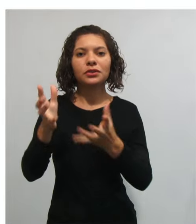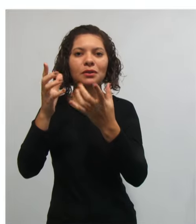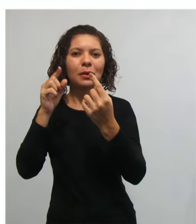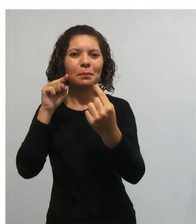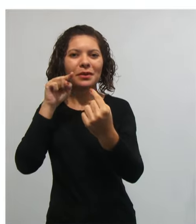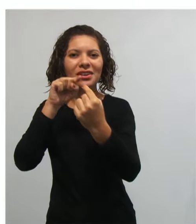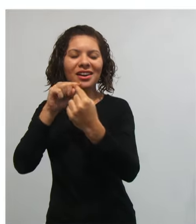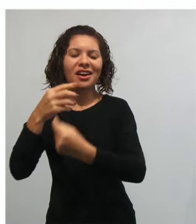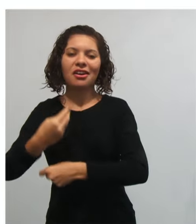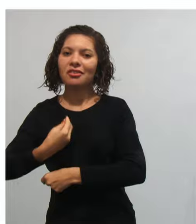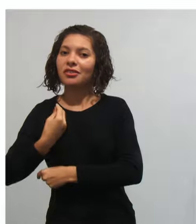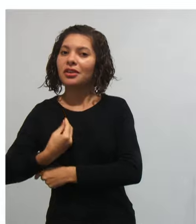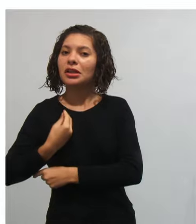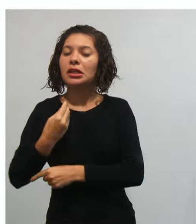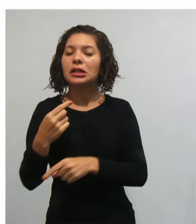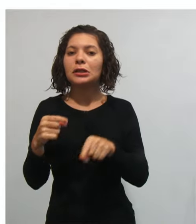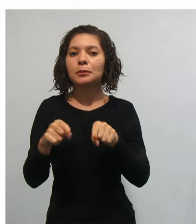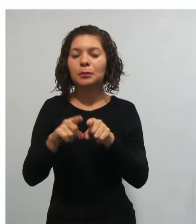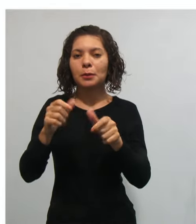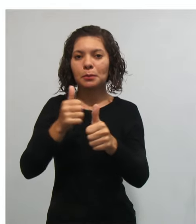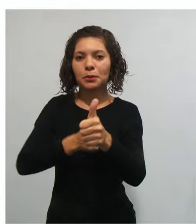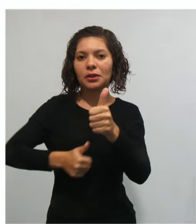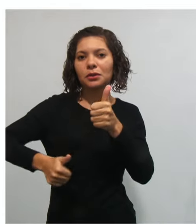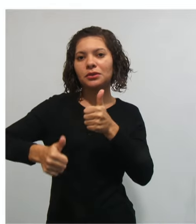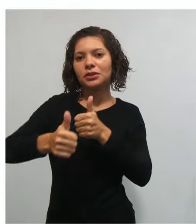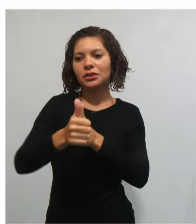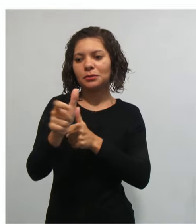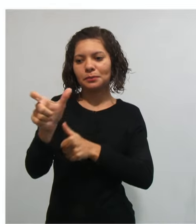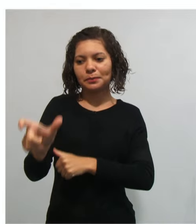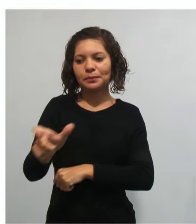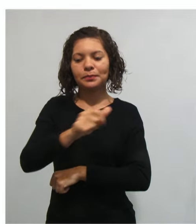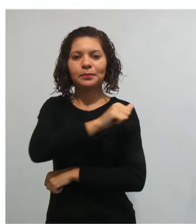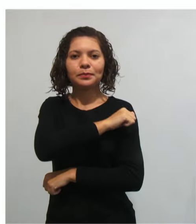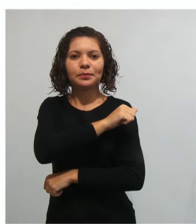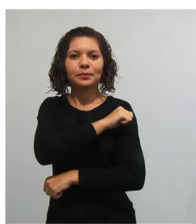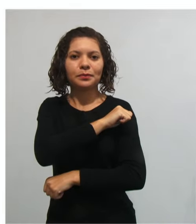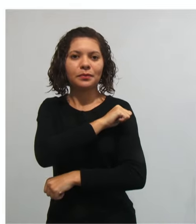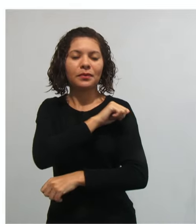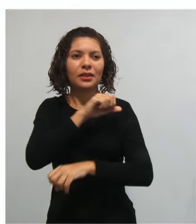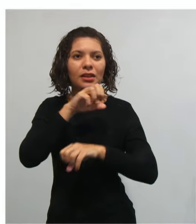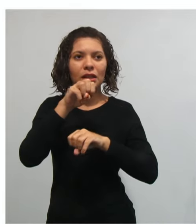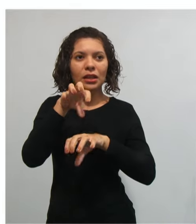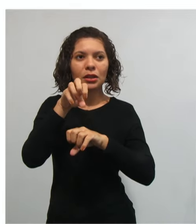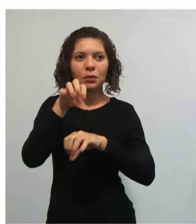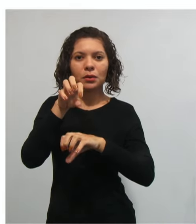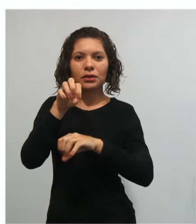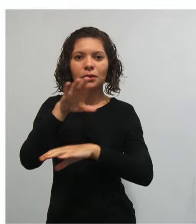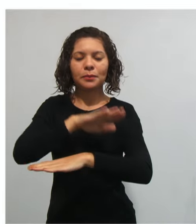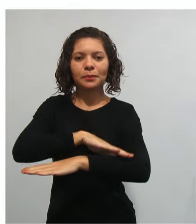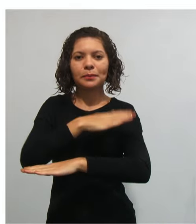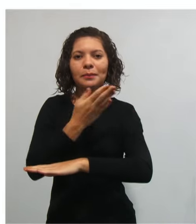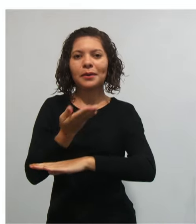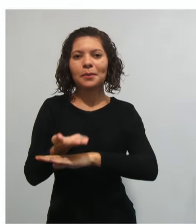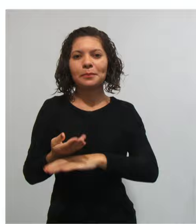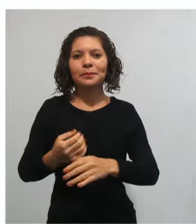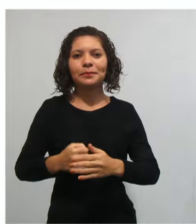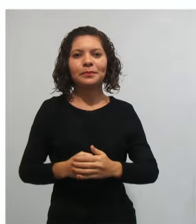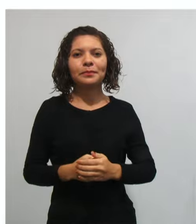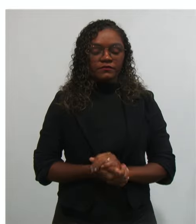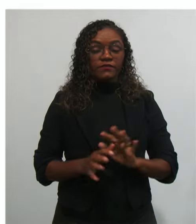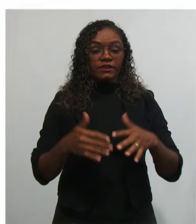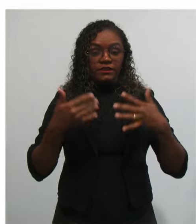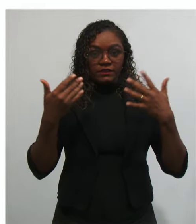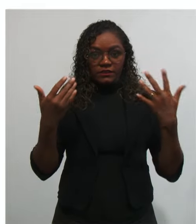entender do que que ela fala o estímulo aplicação na vida real o protagonismo do Estudante a